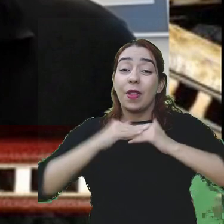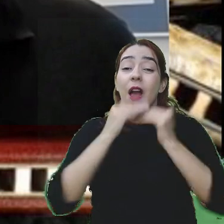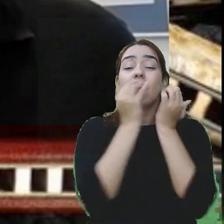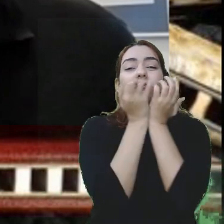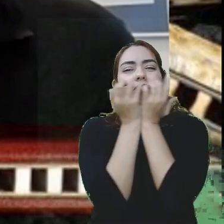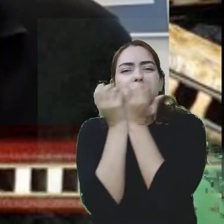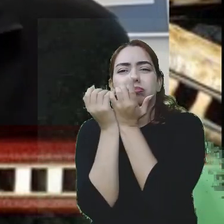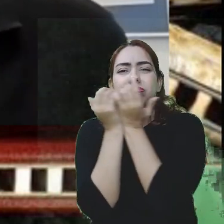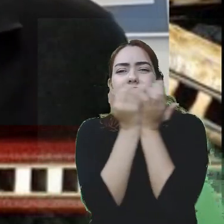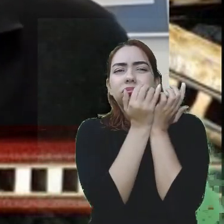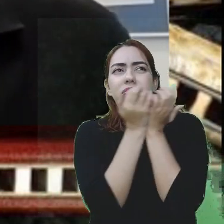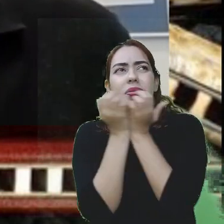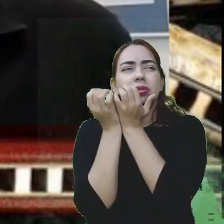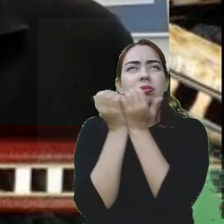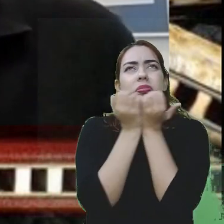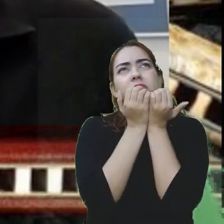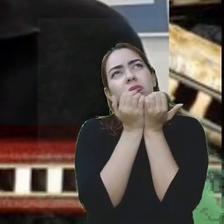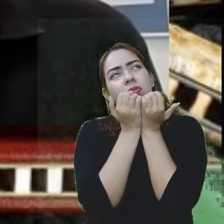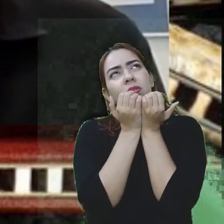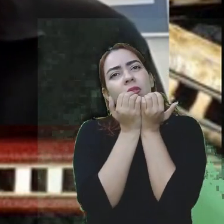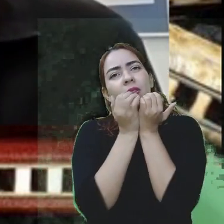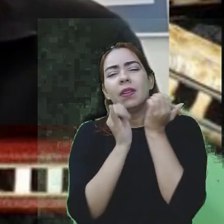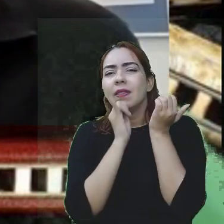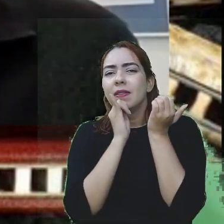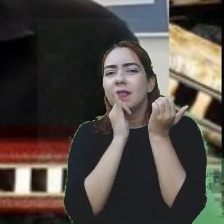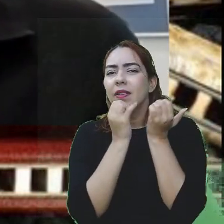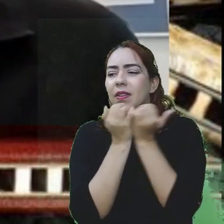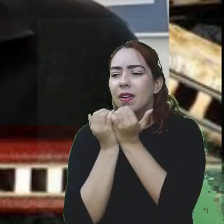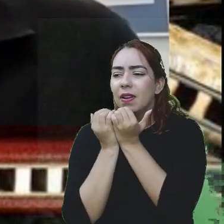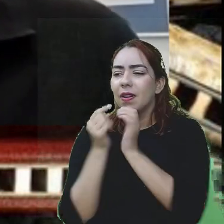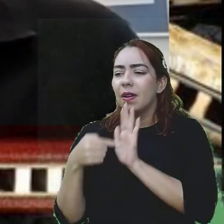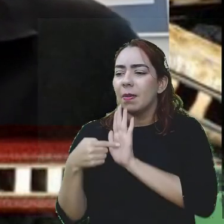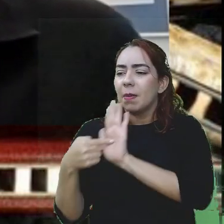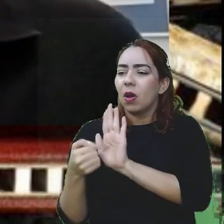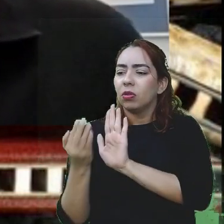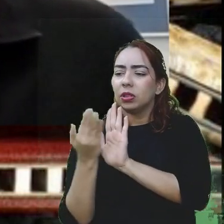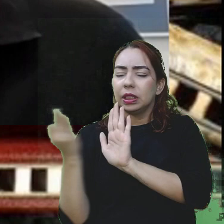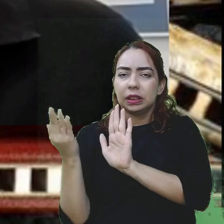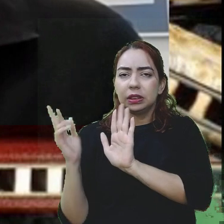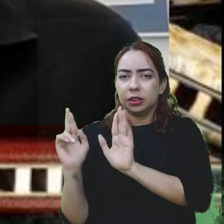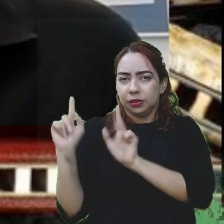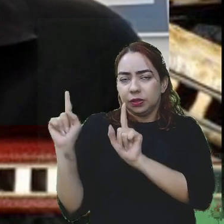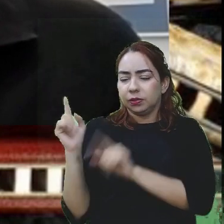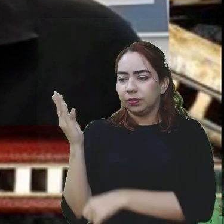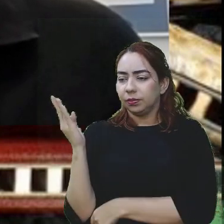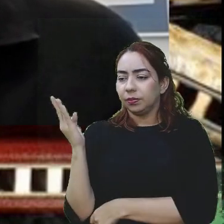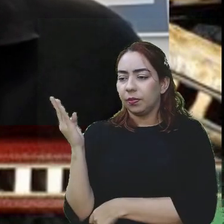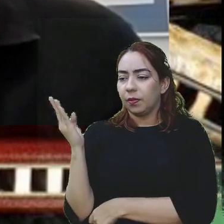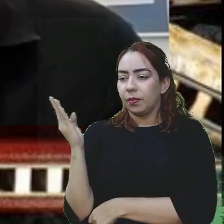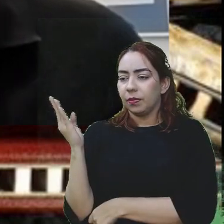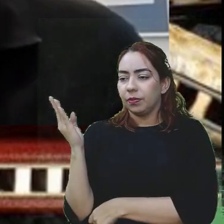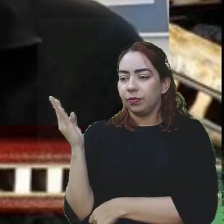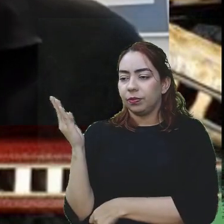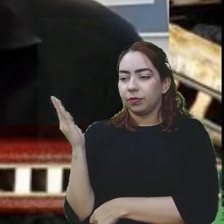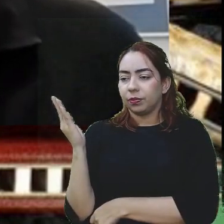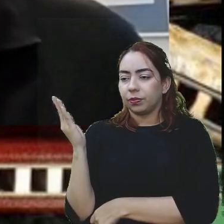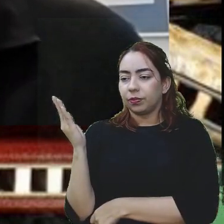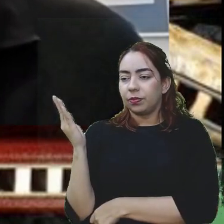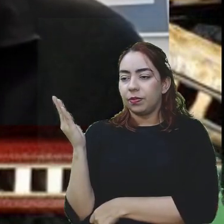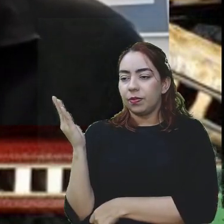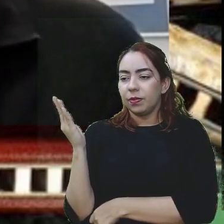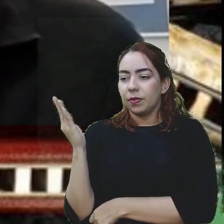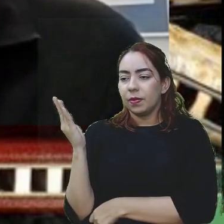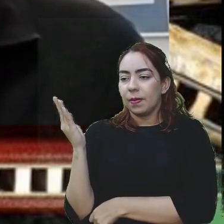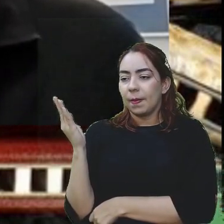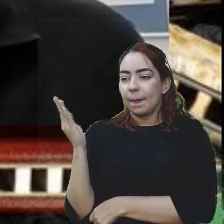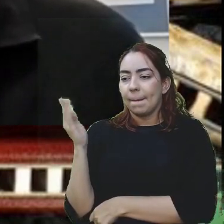aparece... Isso aqui é uma Hohner de 8 orifícios. Então, Cromometa. A gaita